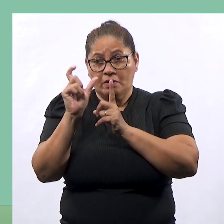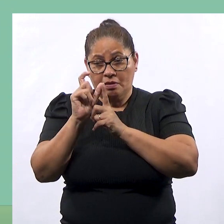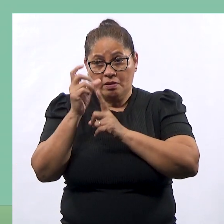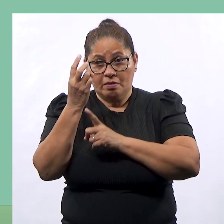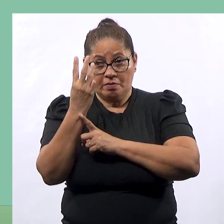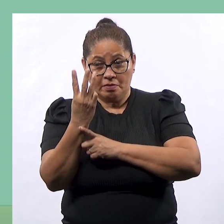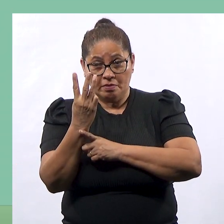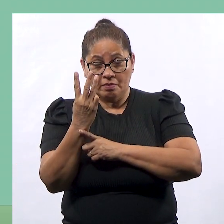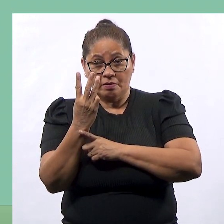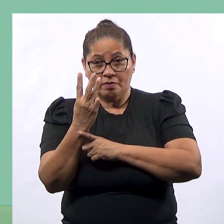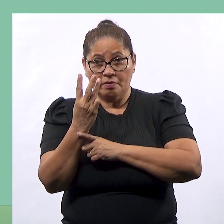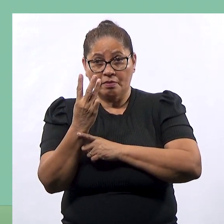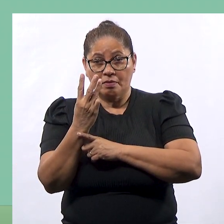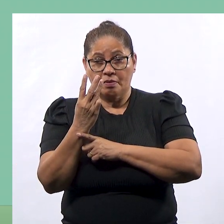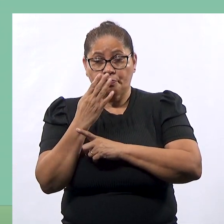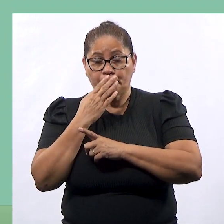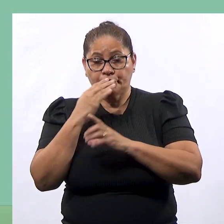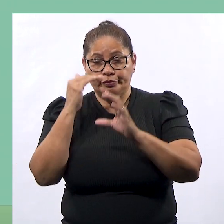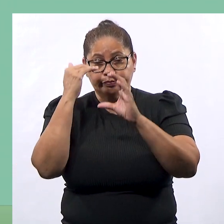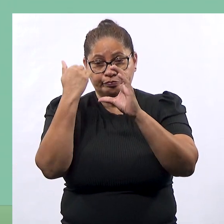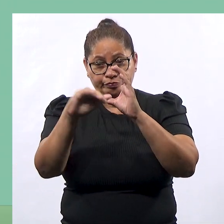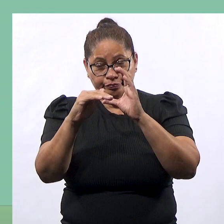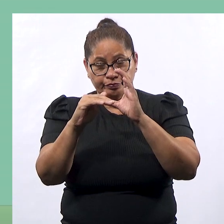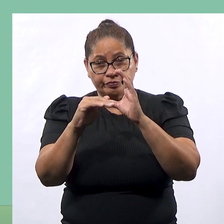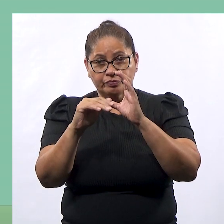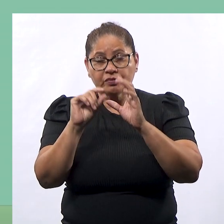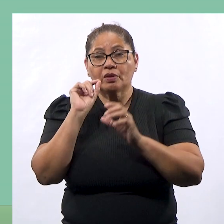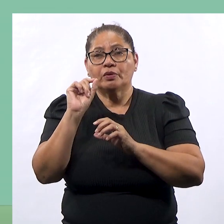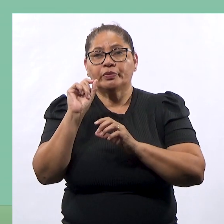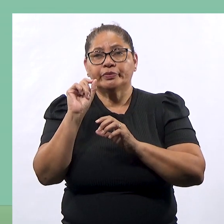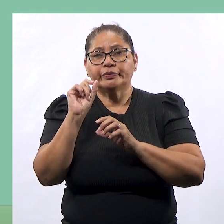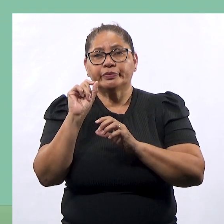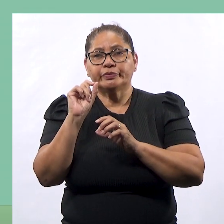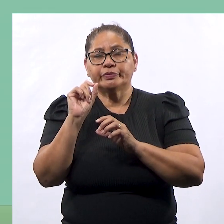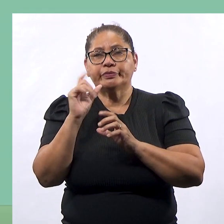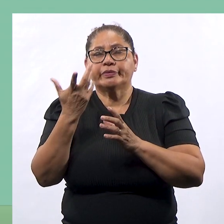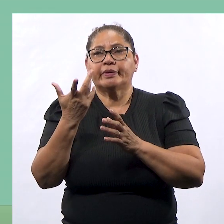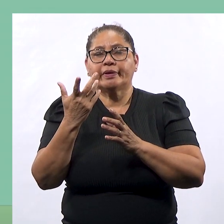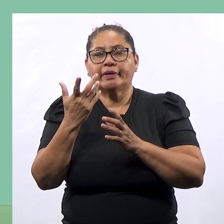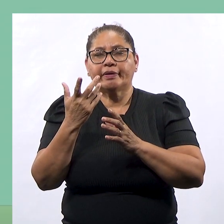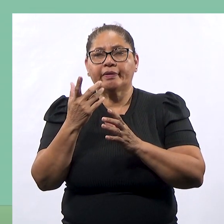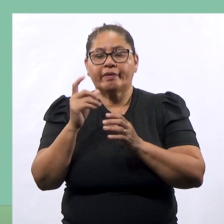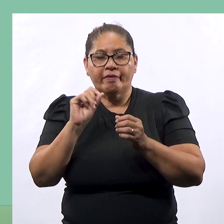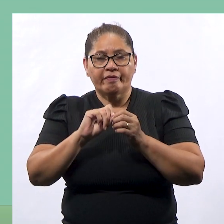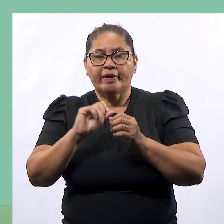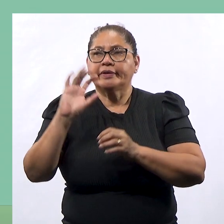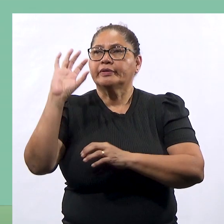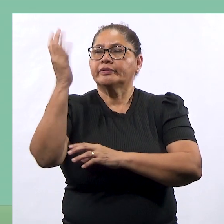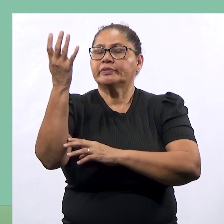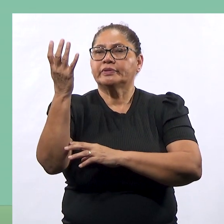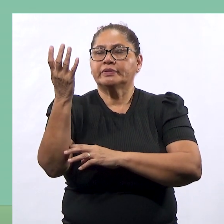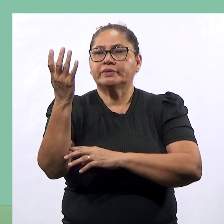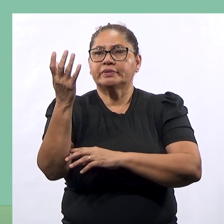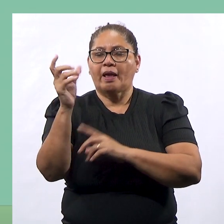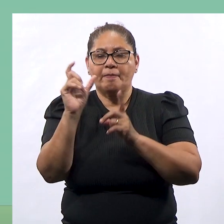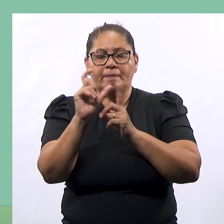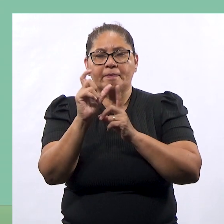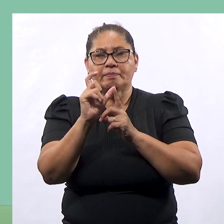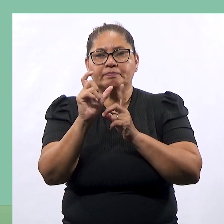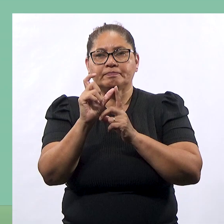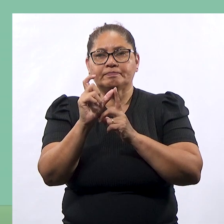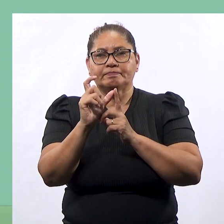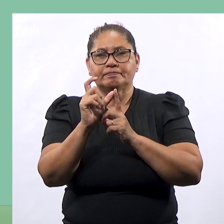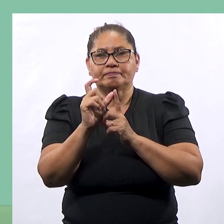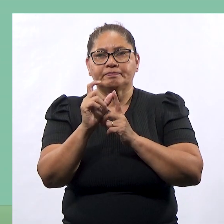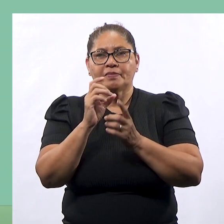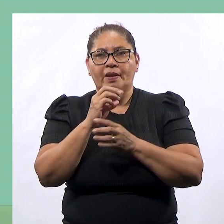3 palavrinhas e pedir para enviar. E aí a gente vai ver o que dá isso, né? O que gera, né? Que nuvem de